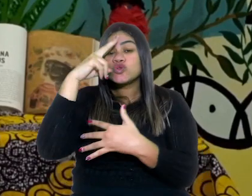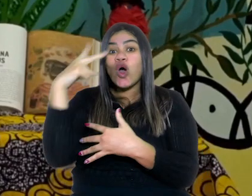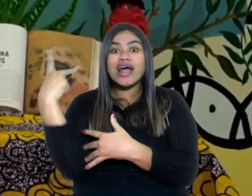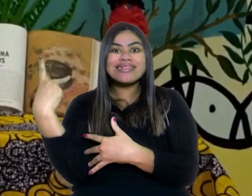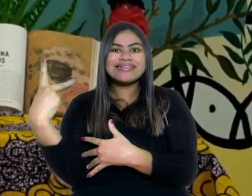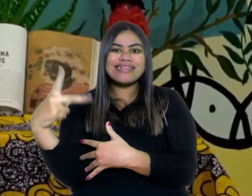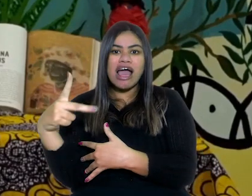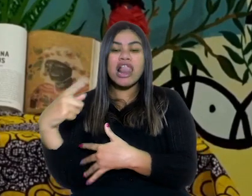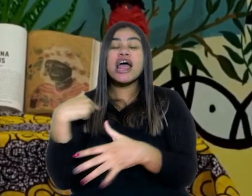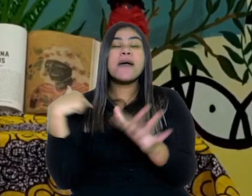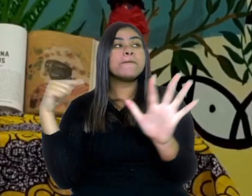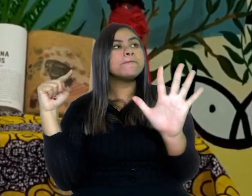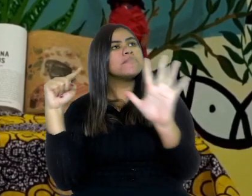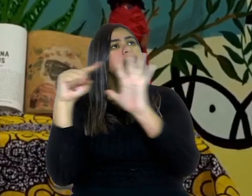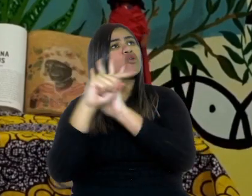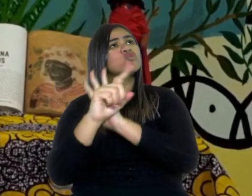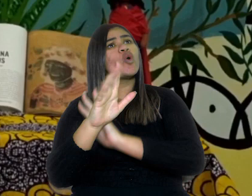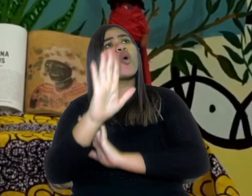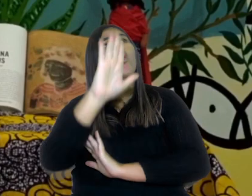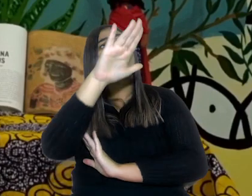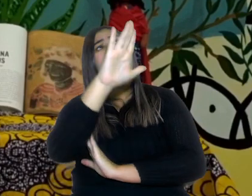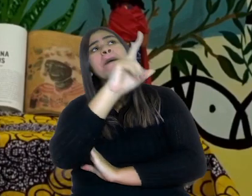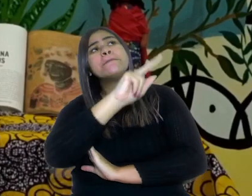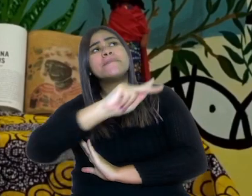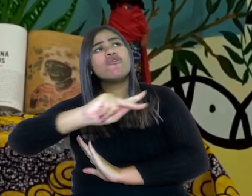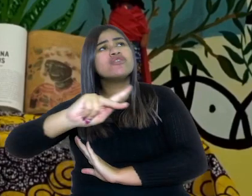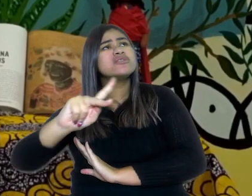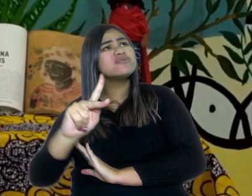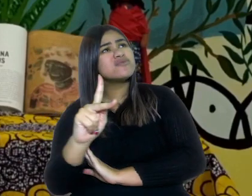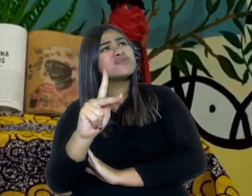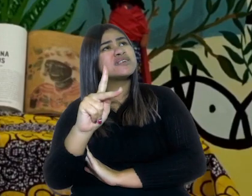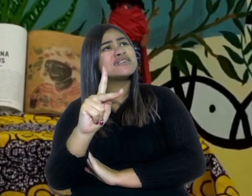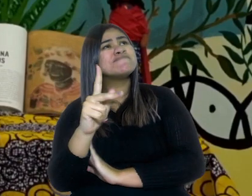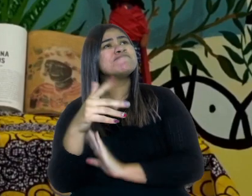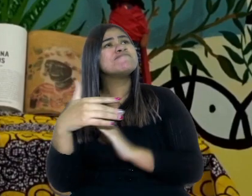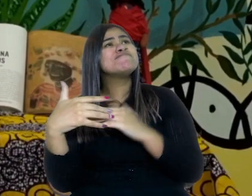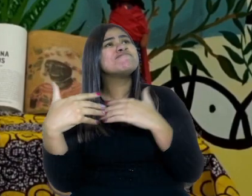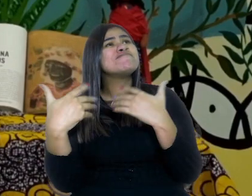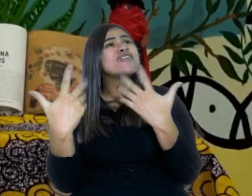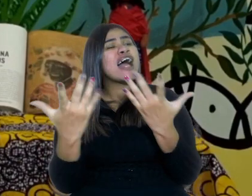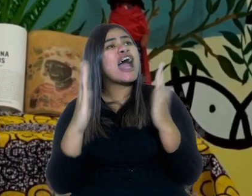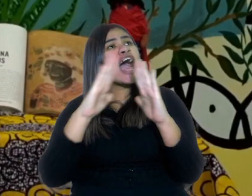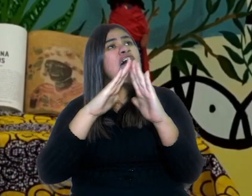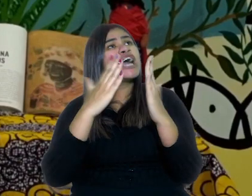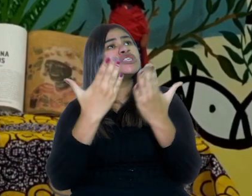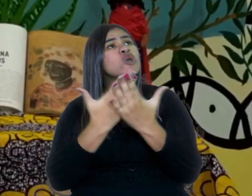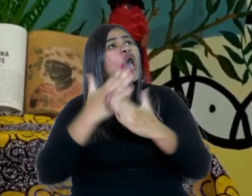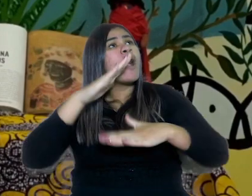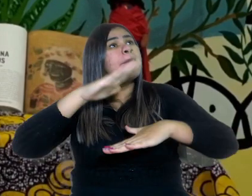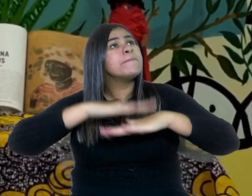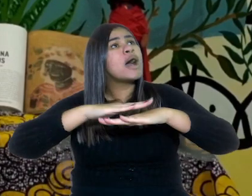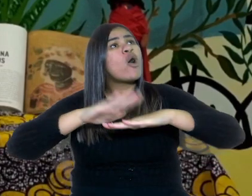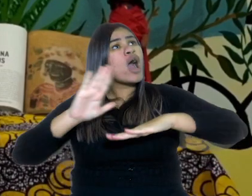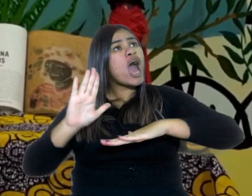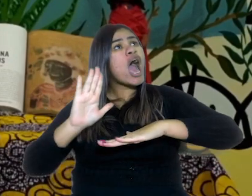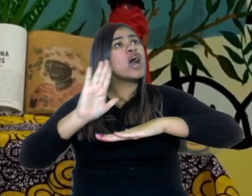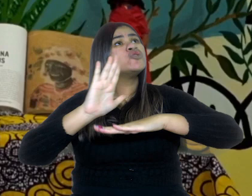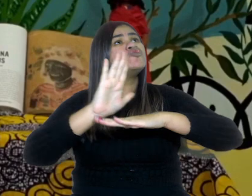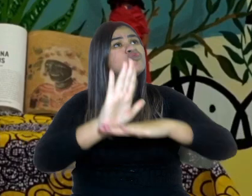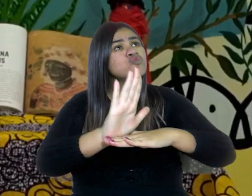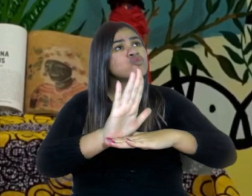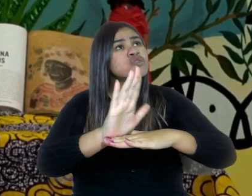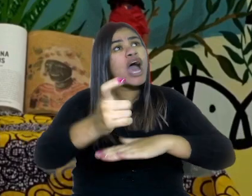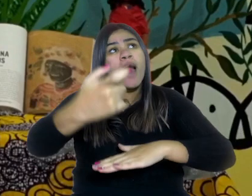contou a situação dela. E ela perguntou: professora, e o que a escola